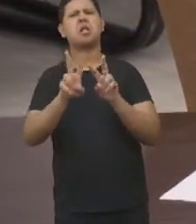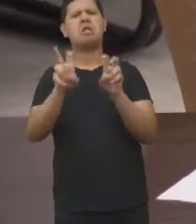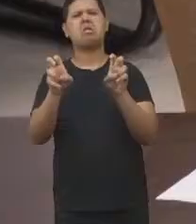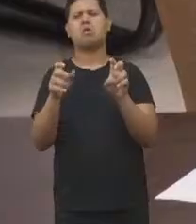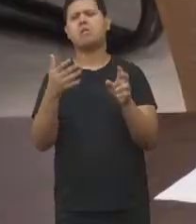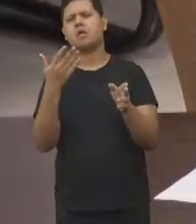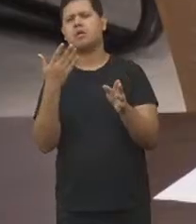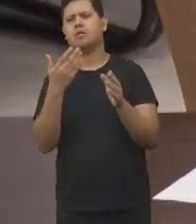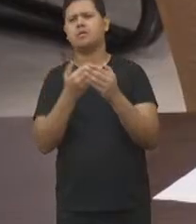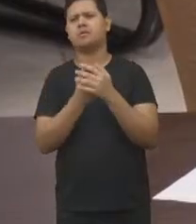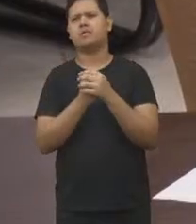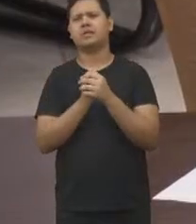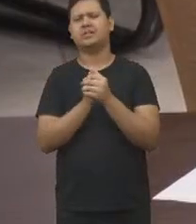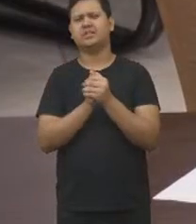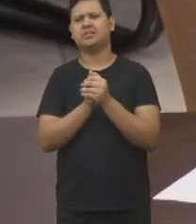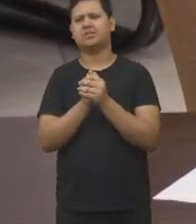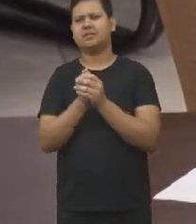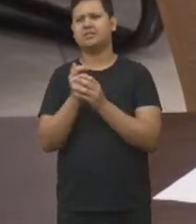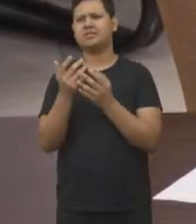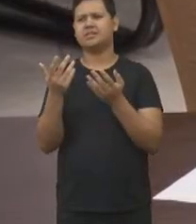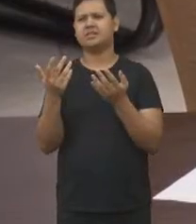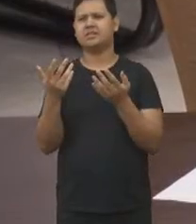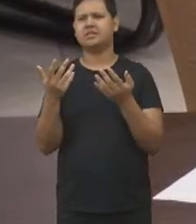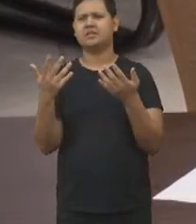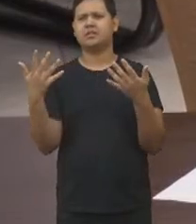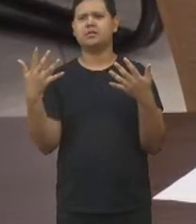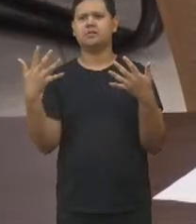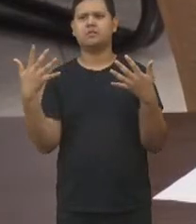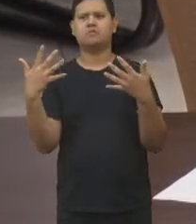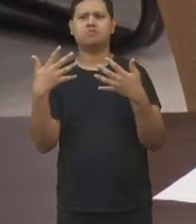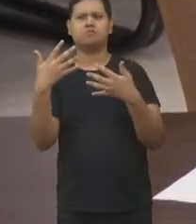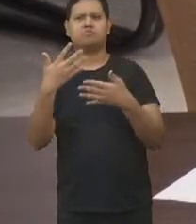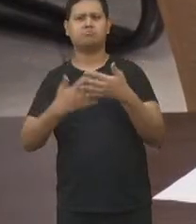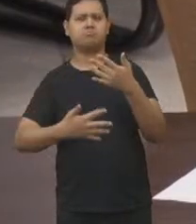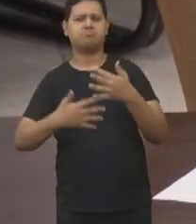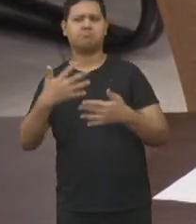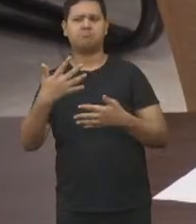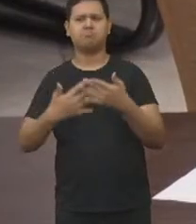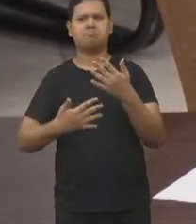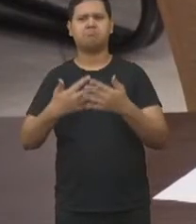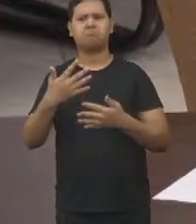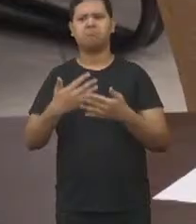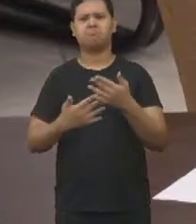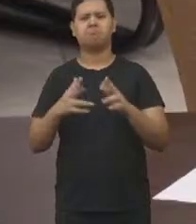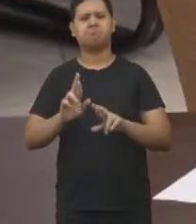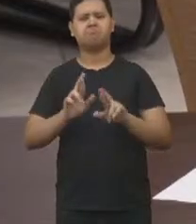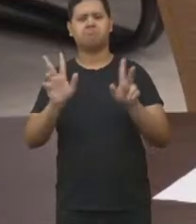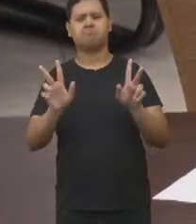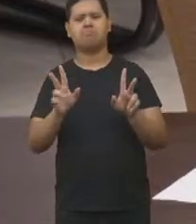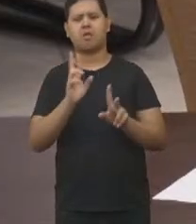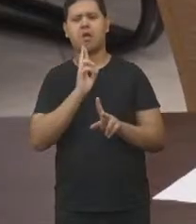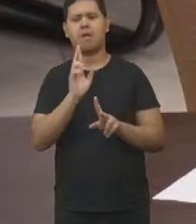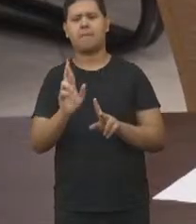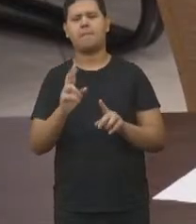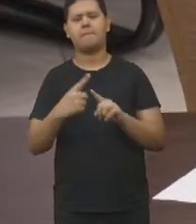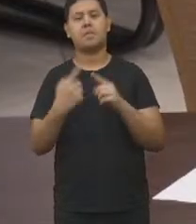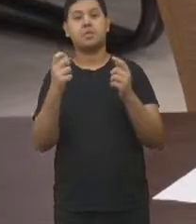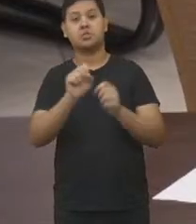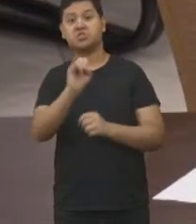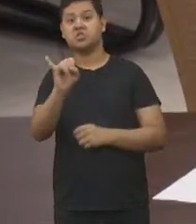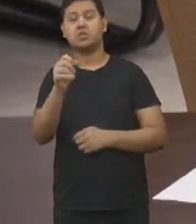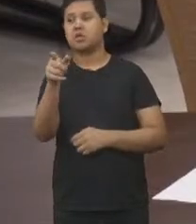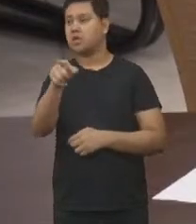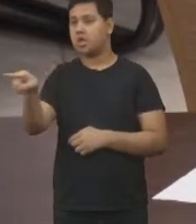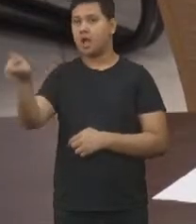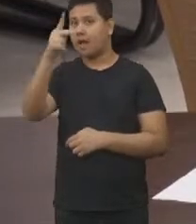O Isaías falou que a prefeitura está saneada, está bem, e o Celso está justificando que a prefeitura não tinha dinheiro nem para pagar a conta de